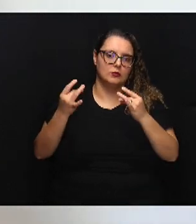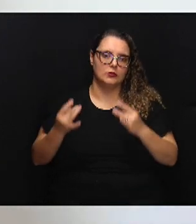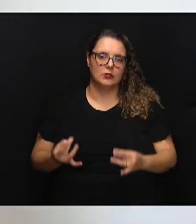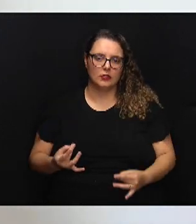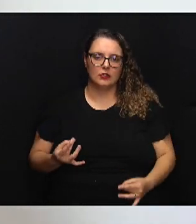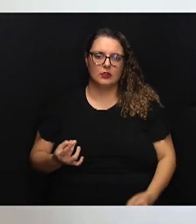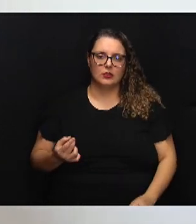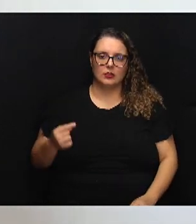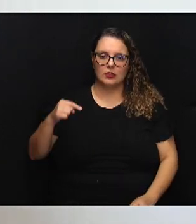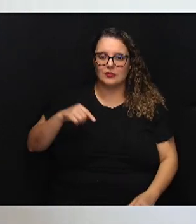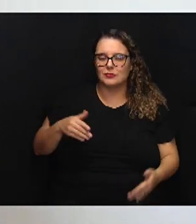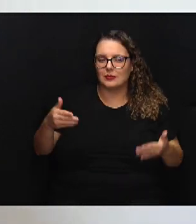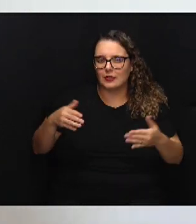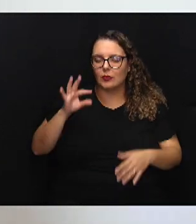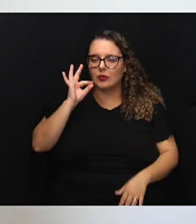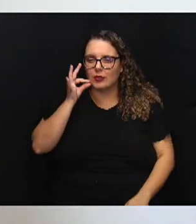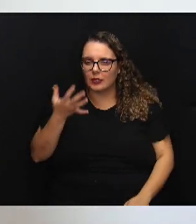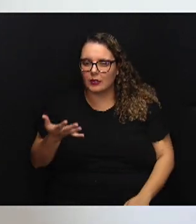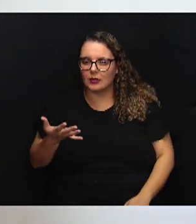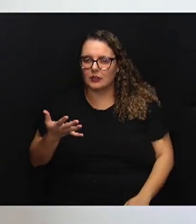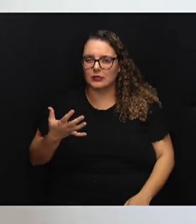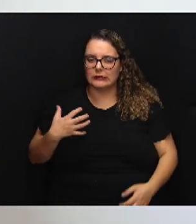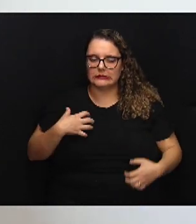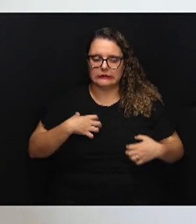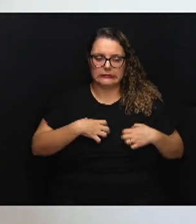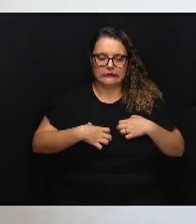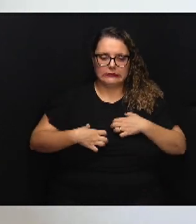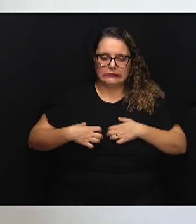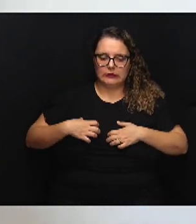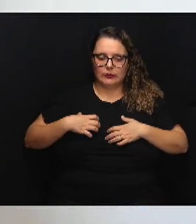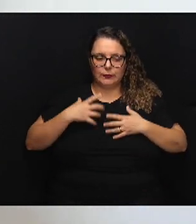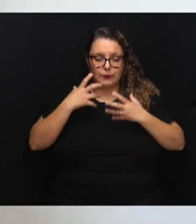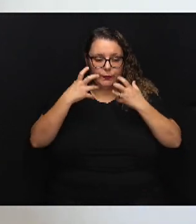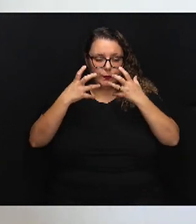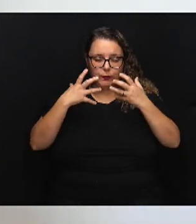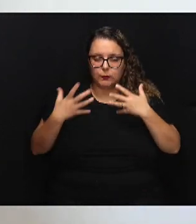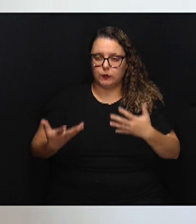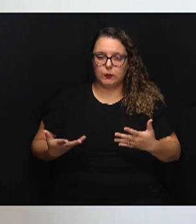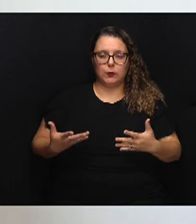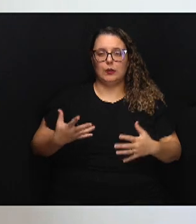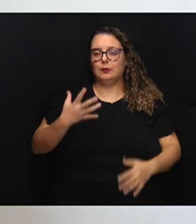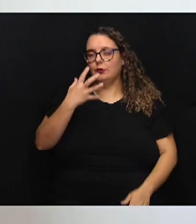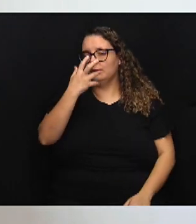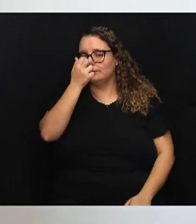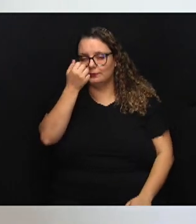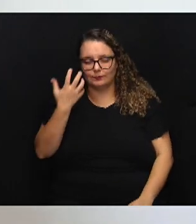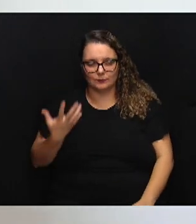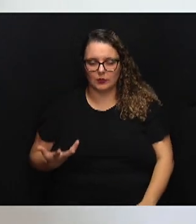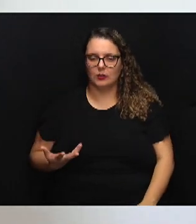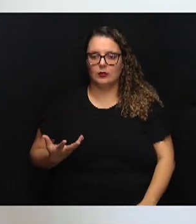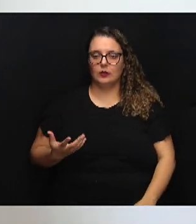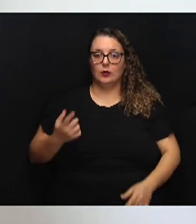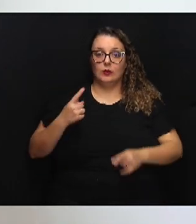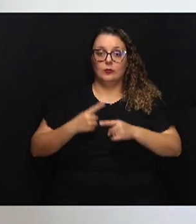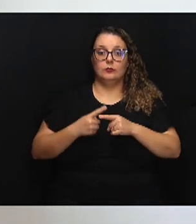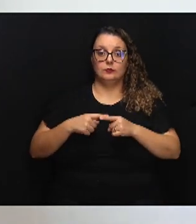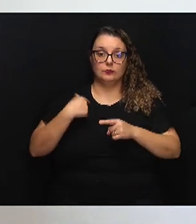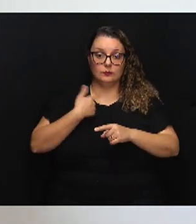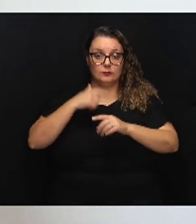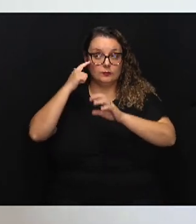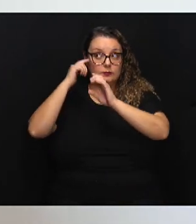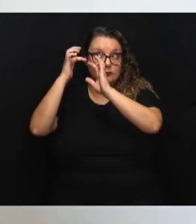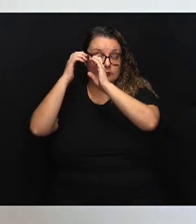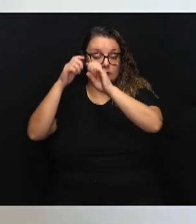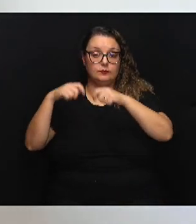no presente gera uma tensão emocional, um estresse, uma frustração, porque o nosso cérebro